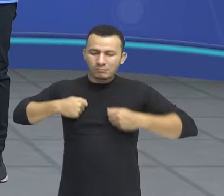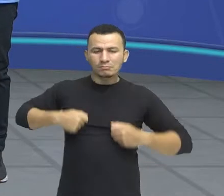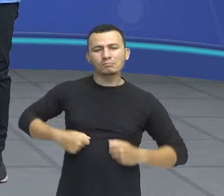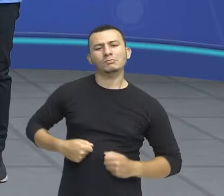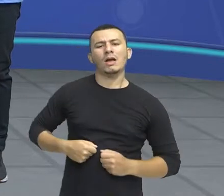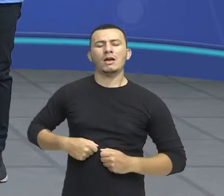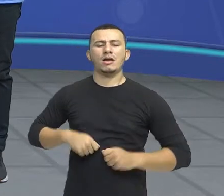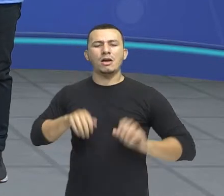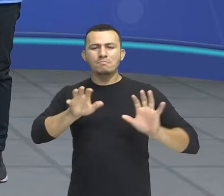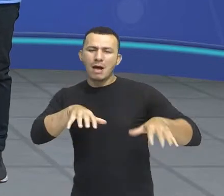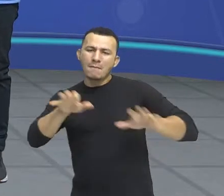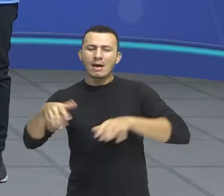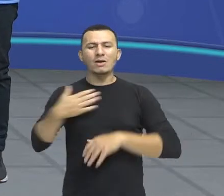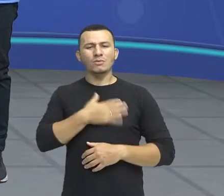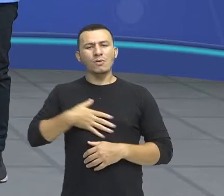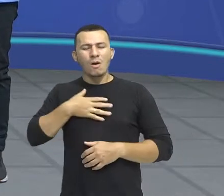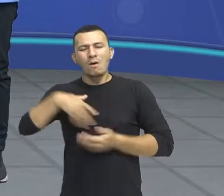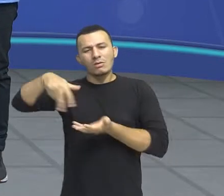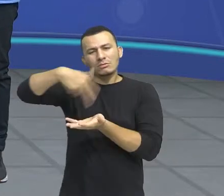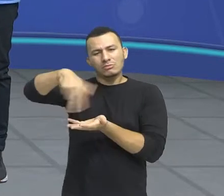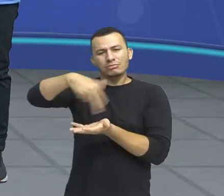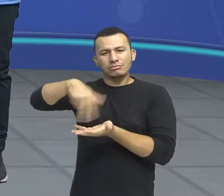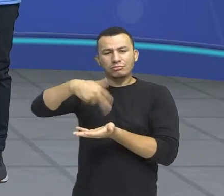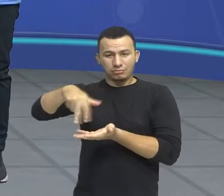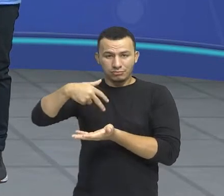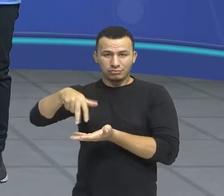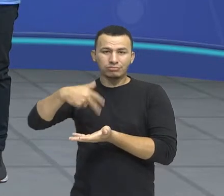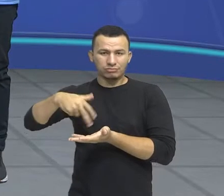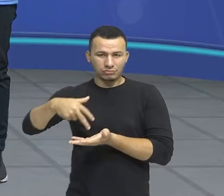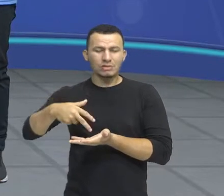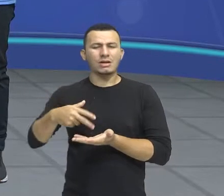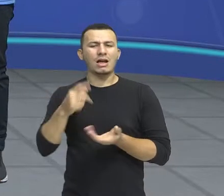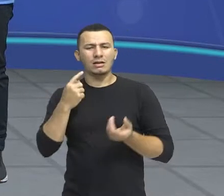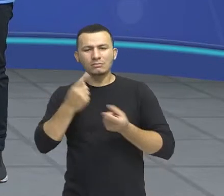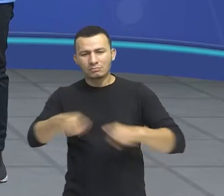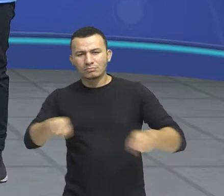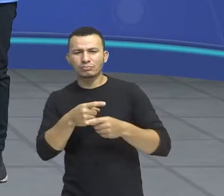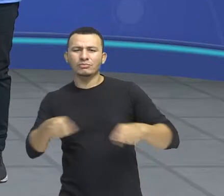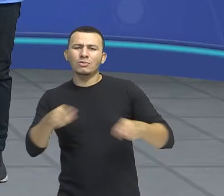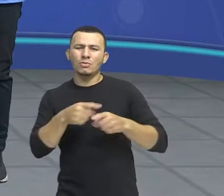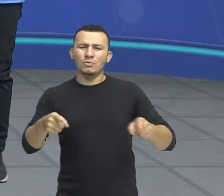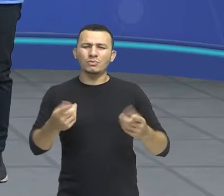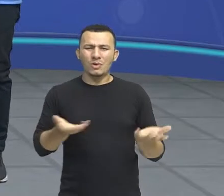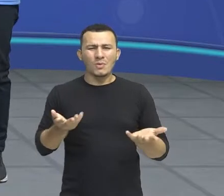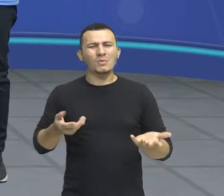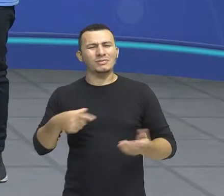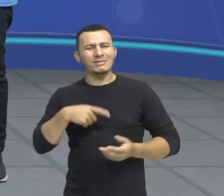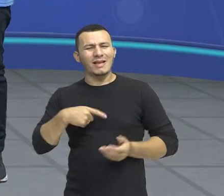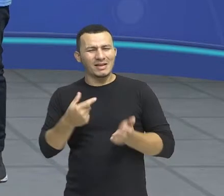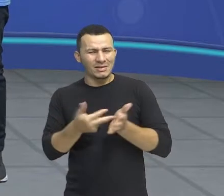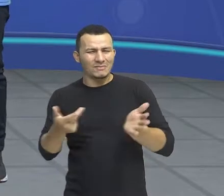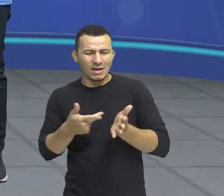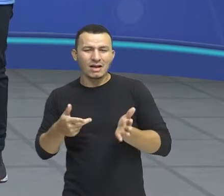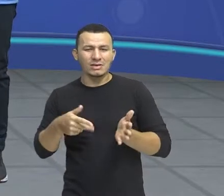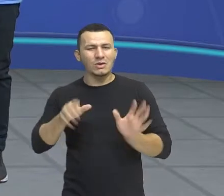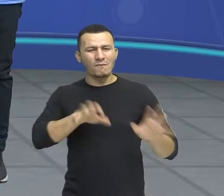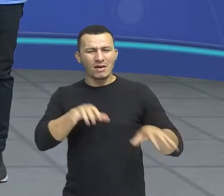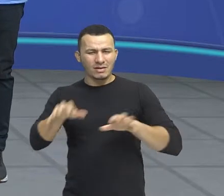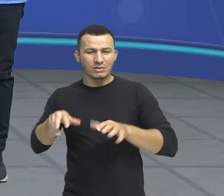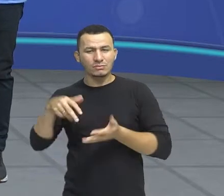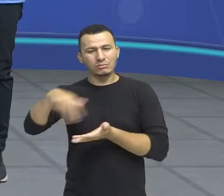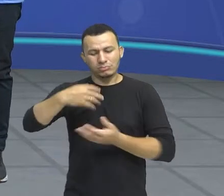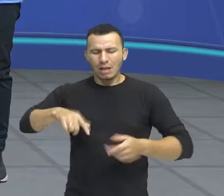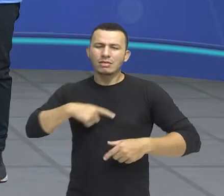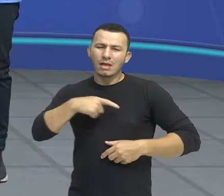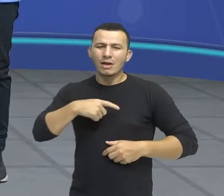que curte funk, que curte as músicas atuais, né? Então tem essa forma de se vestir,